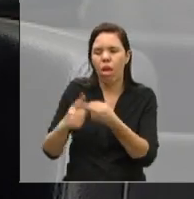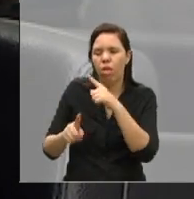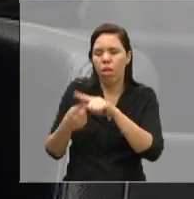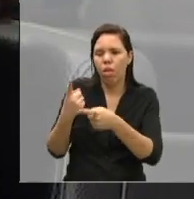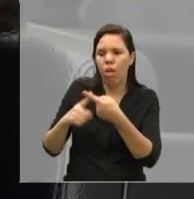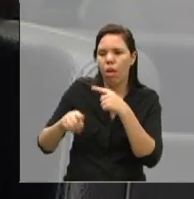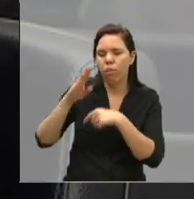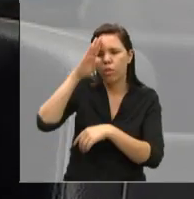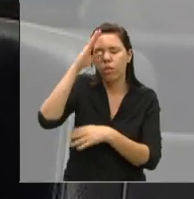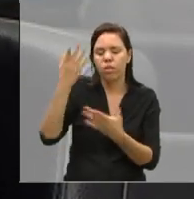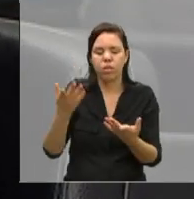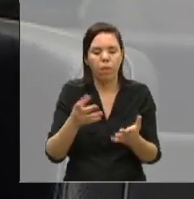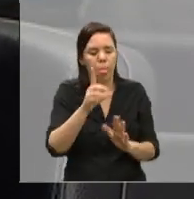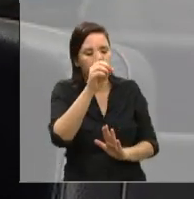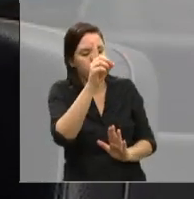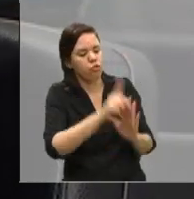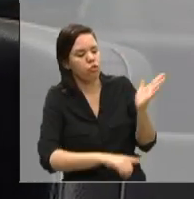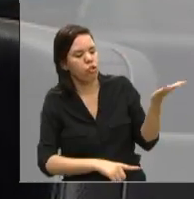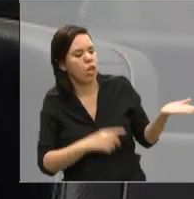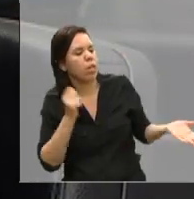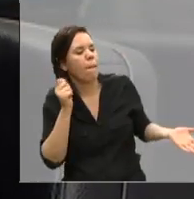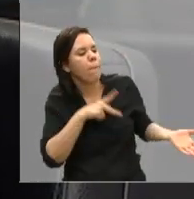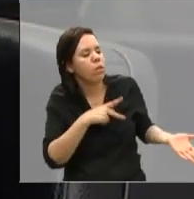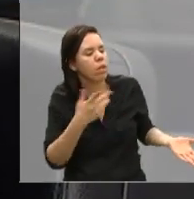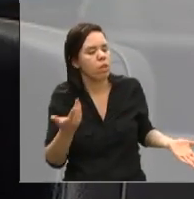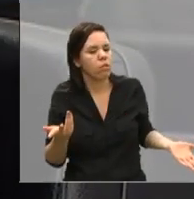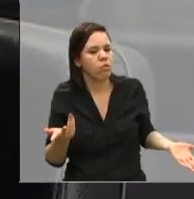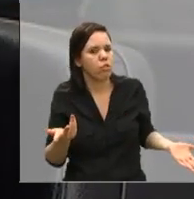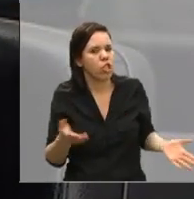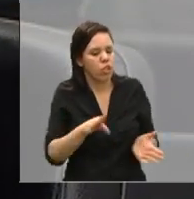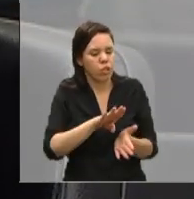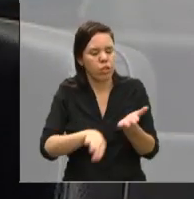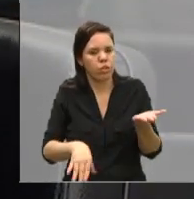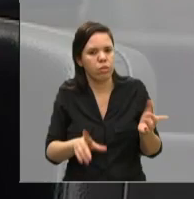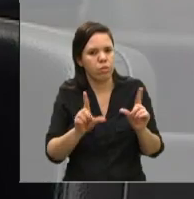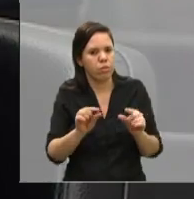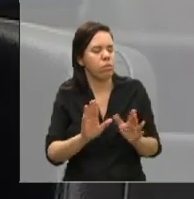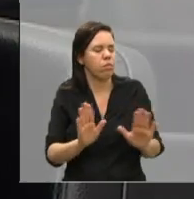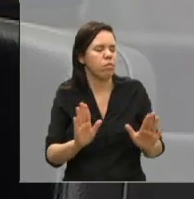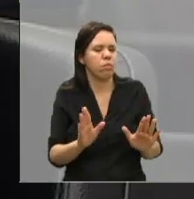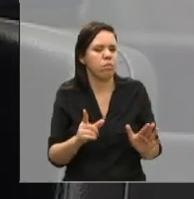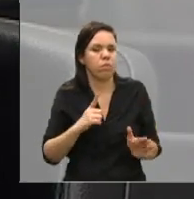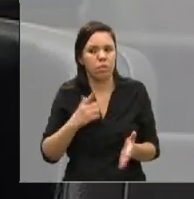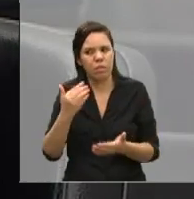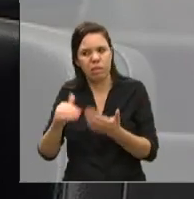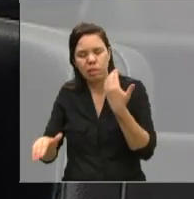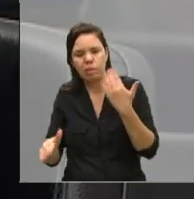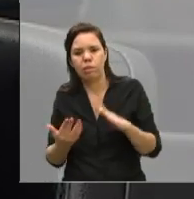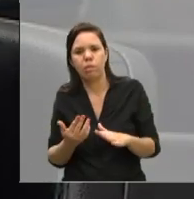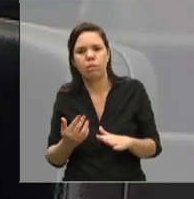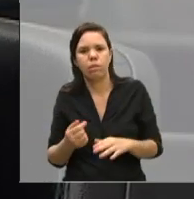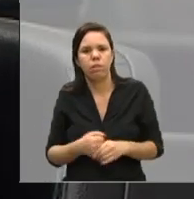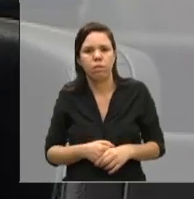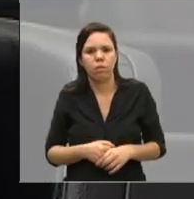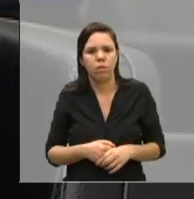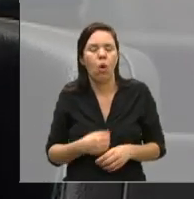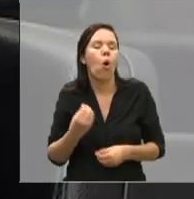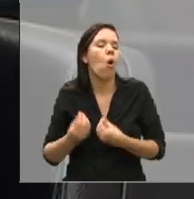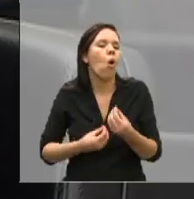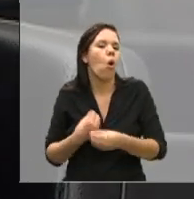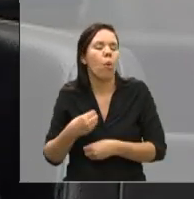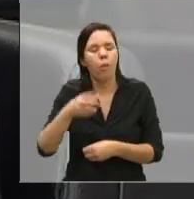o direito à aposentadoria seja restringido. Então existe um desacordo com relação à forma como o prefeito